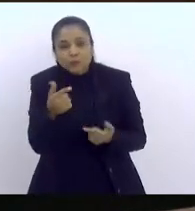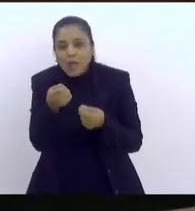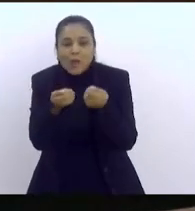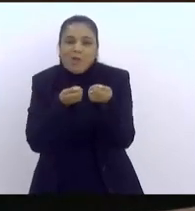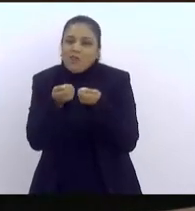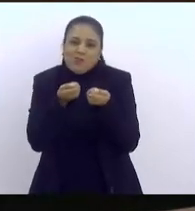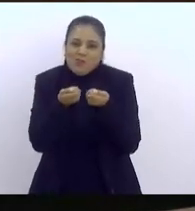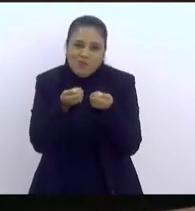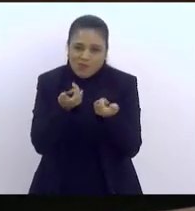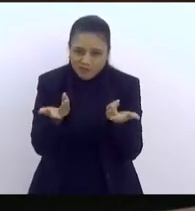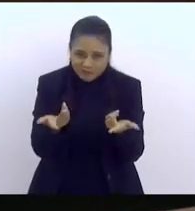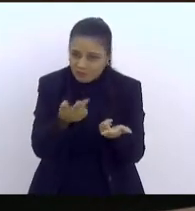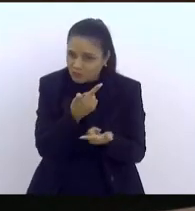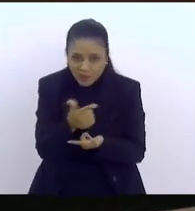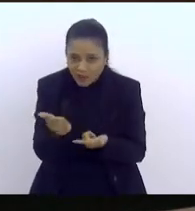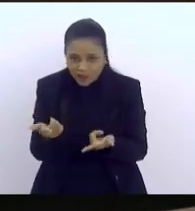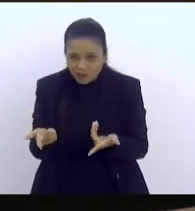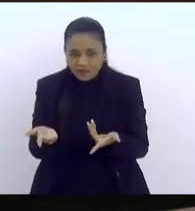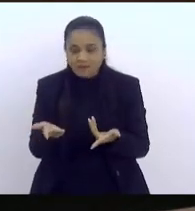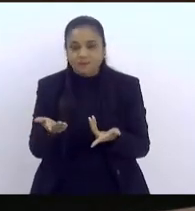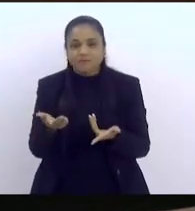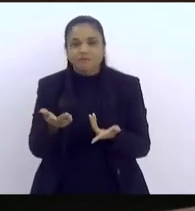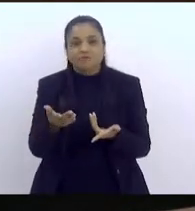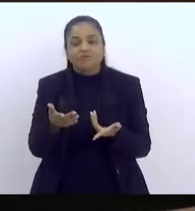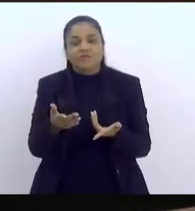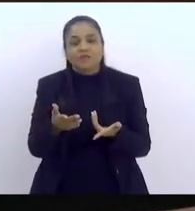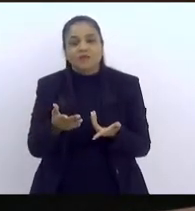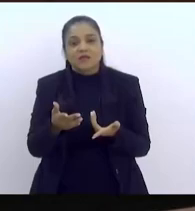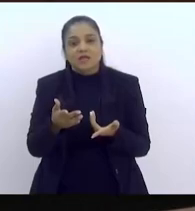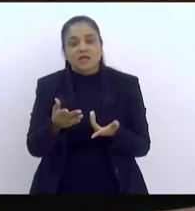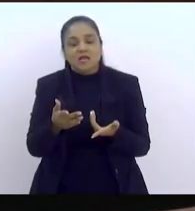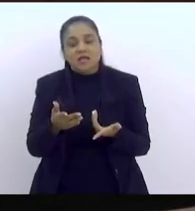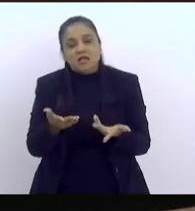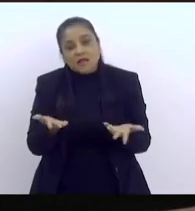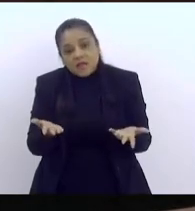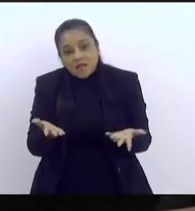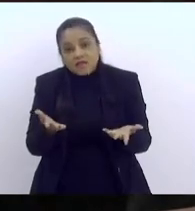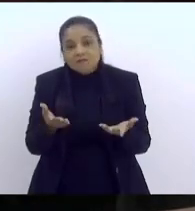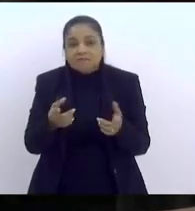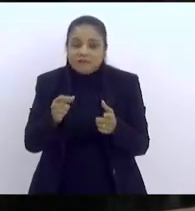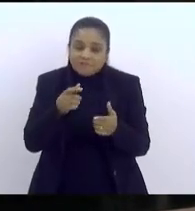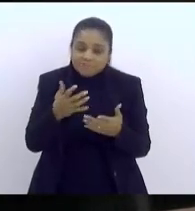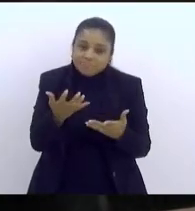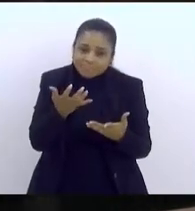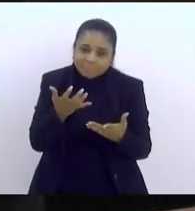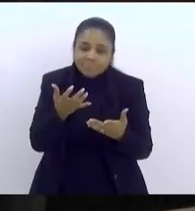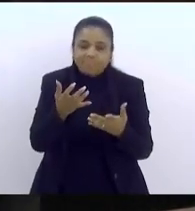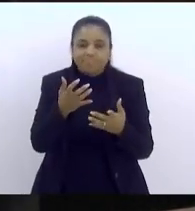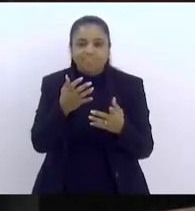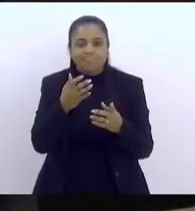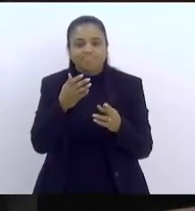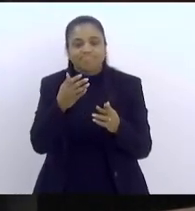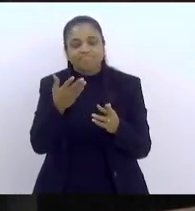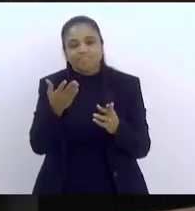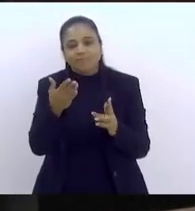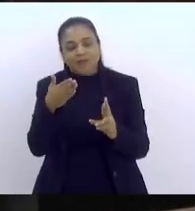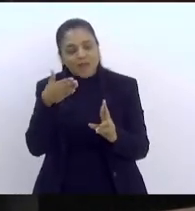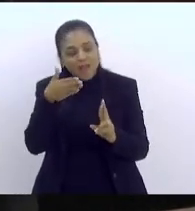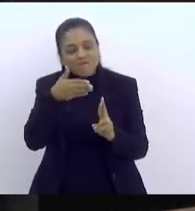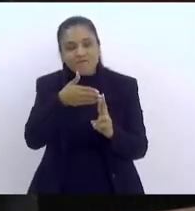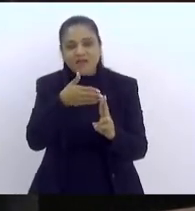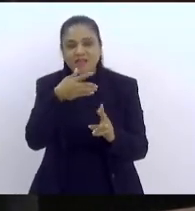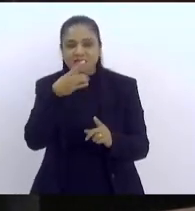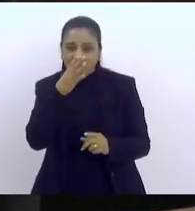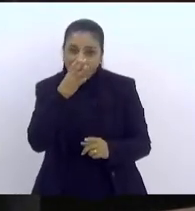isso. Então, você querer fazer esse tipo de estigma, eu acho muito ruim.